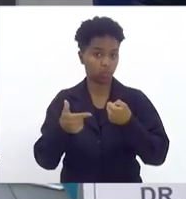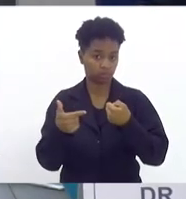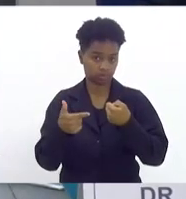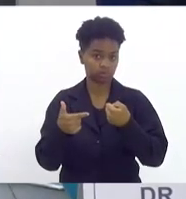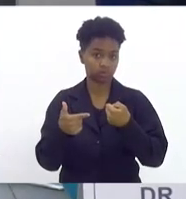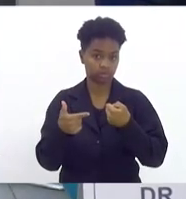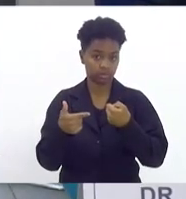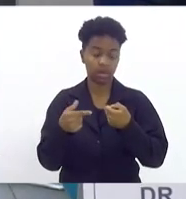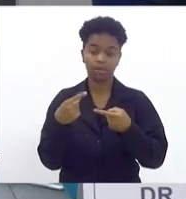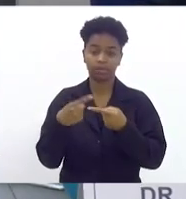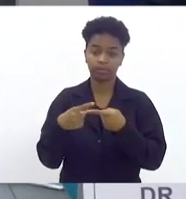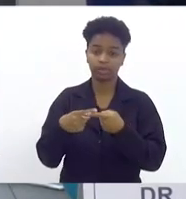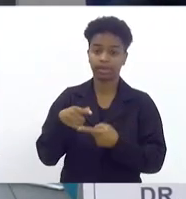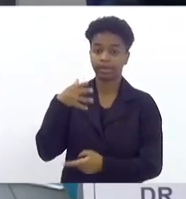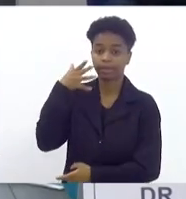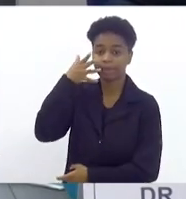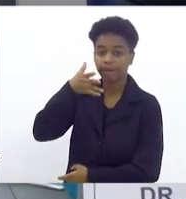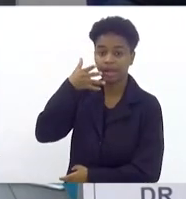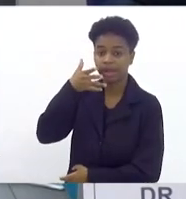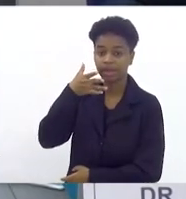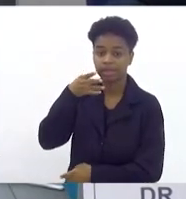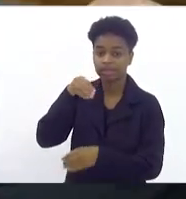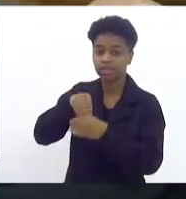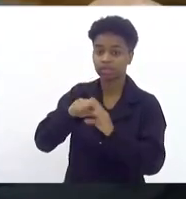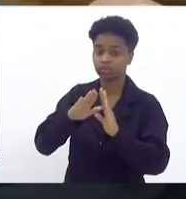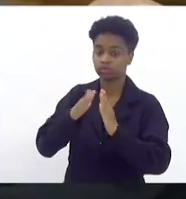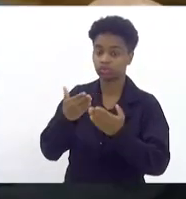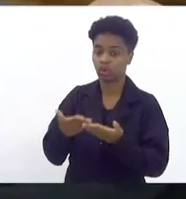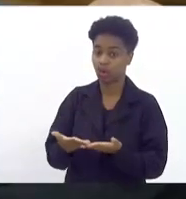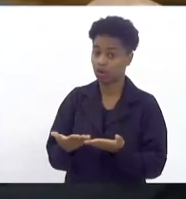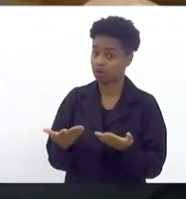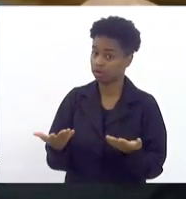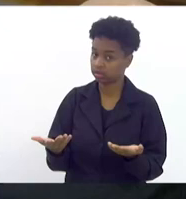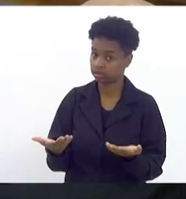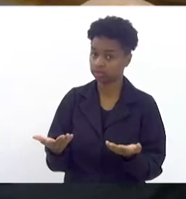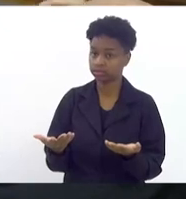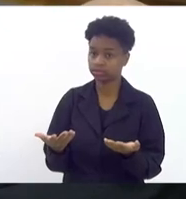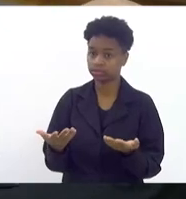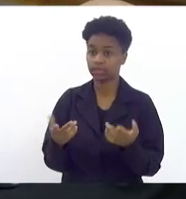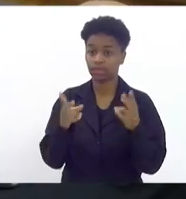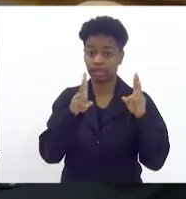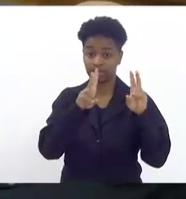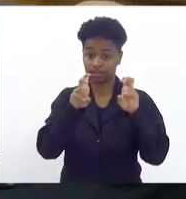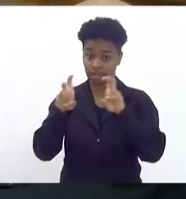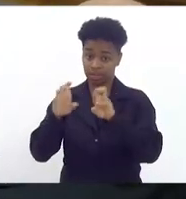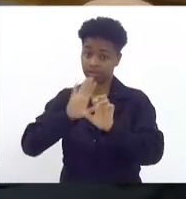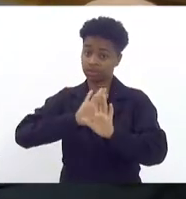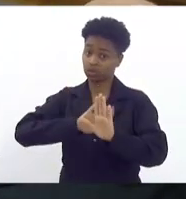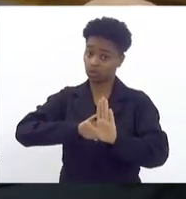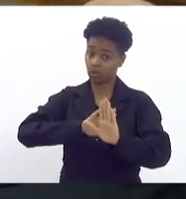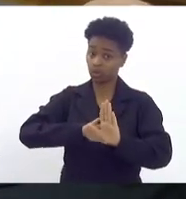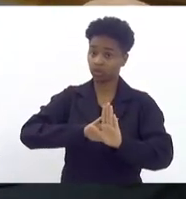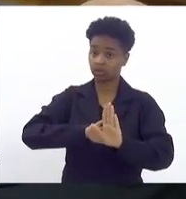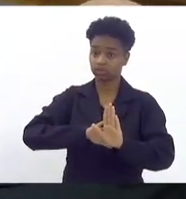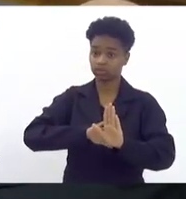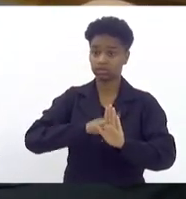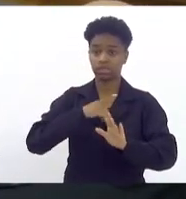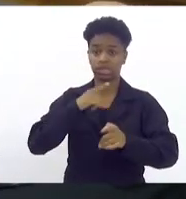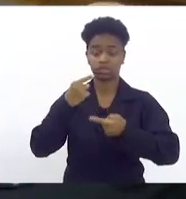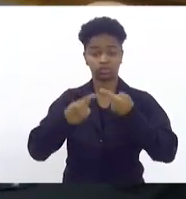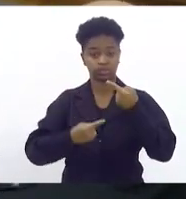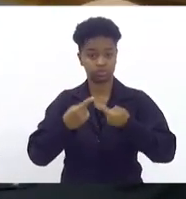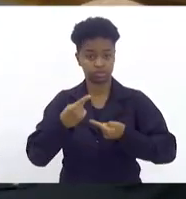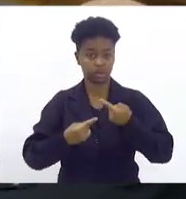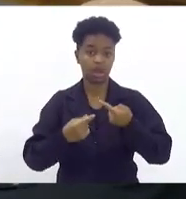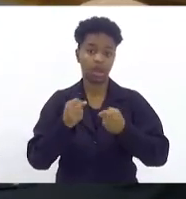olha só... Por exemplo, palestra para escolas... Enfim, ainda de temática ideológica. A gente vai começar a entrar numa discussão que